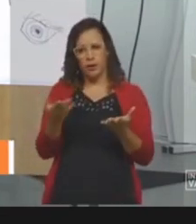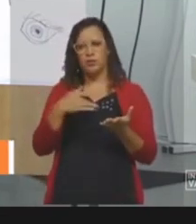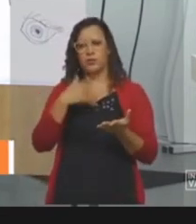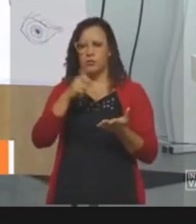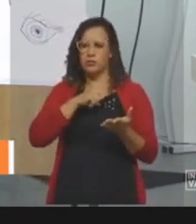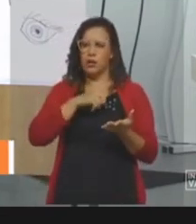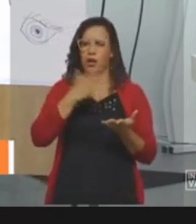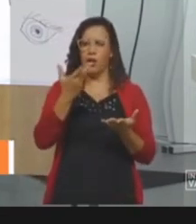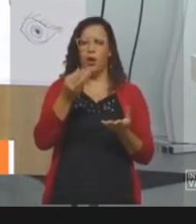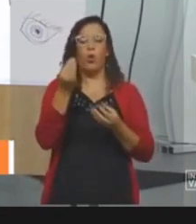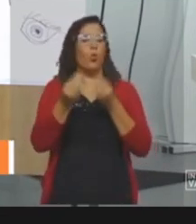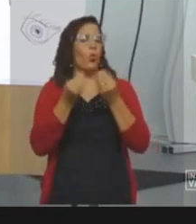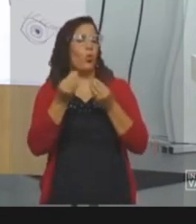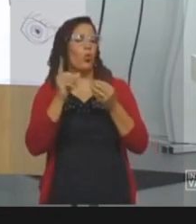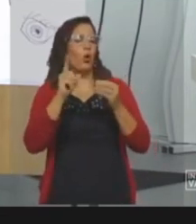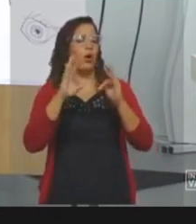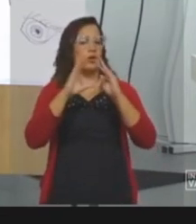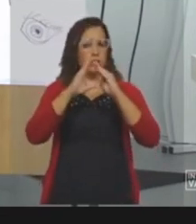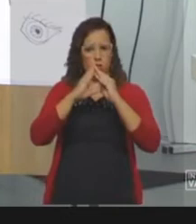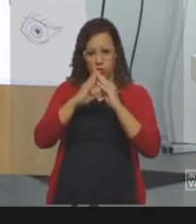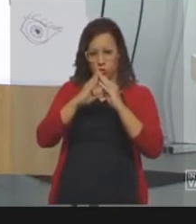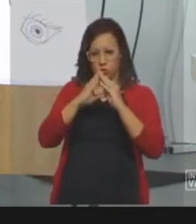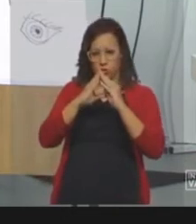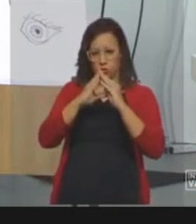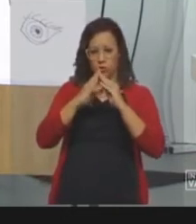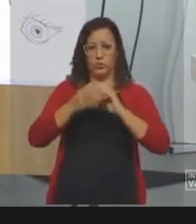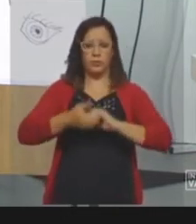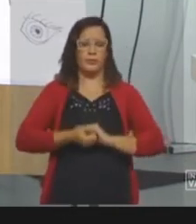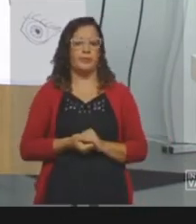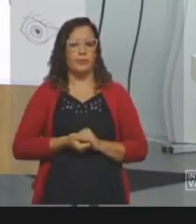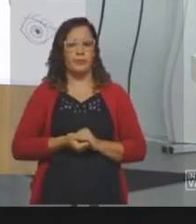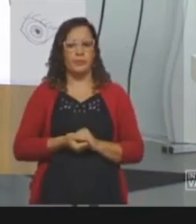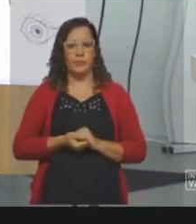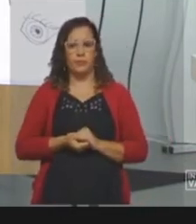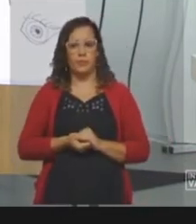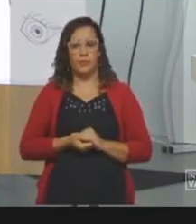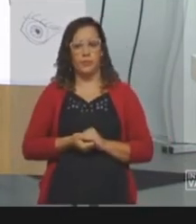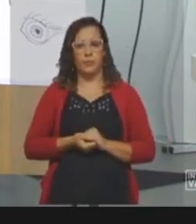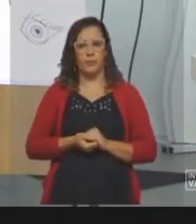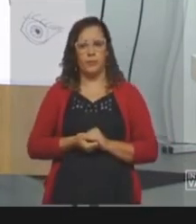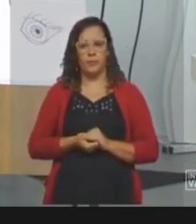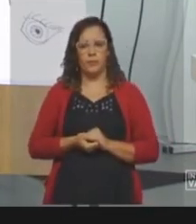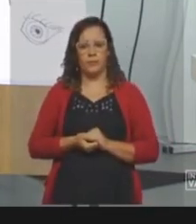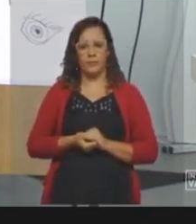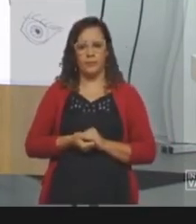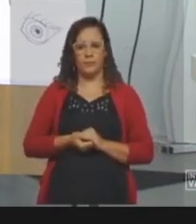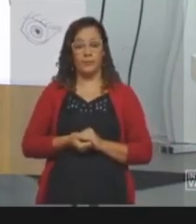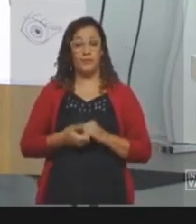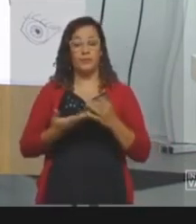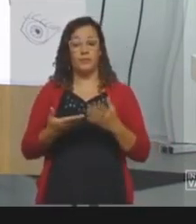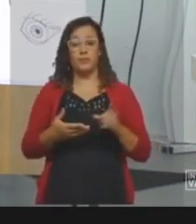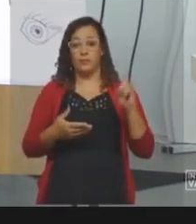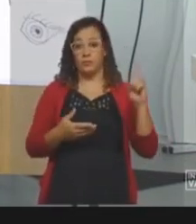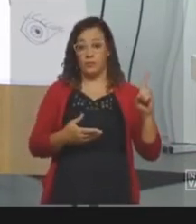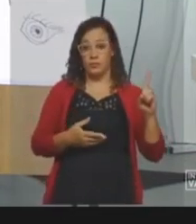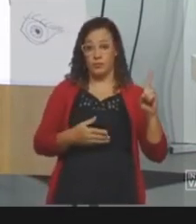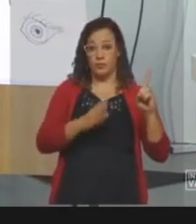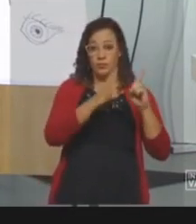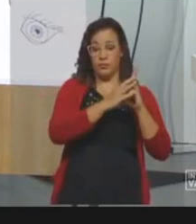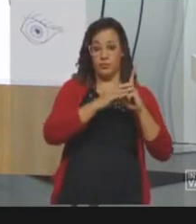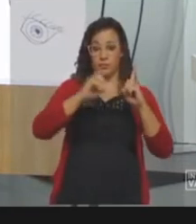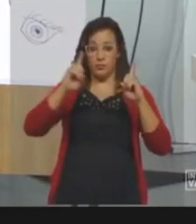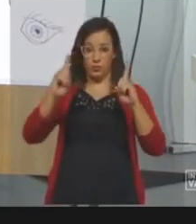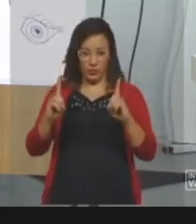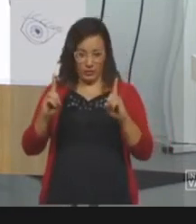também sobre transgênicos. Clonagem.